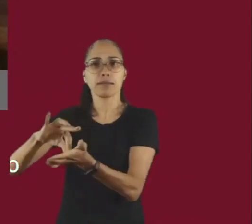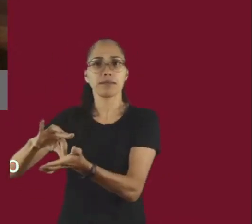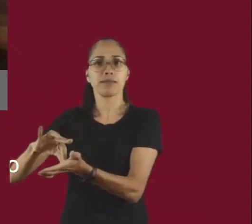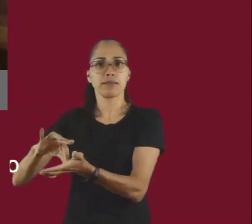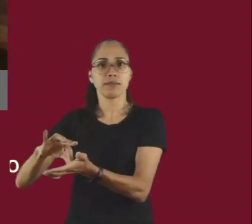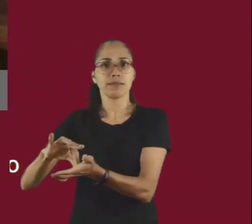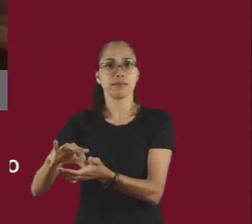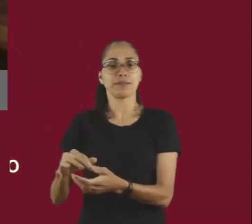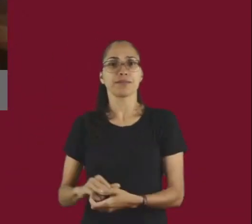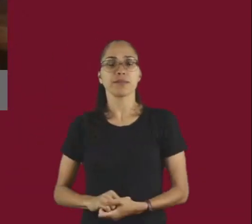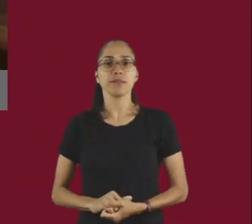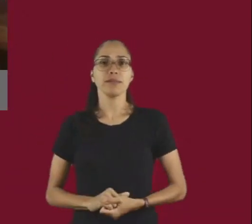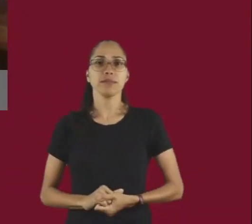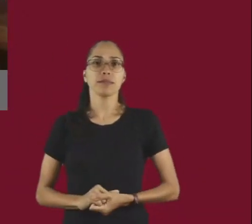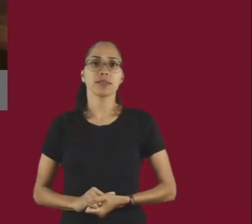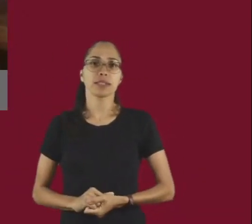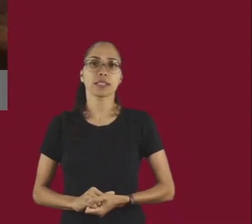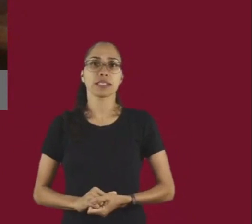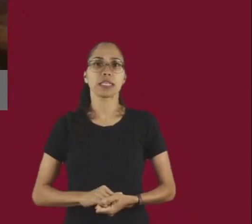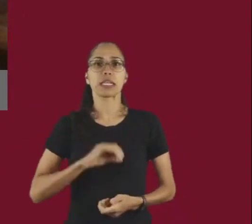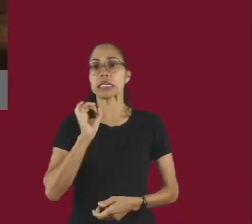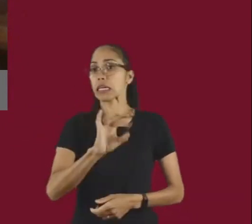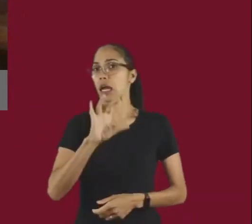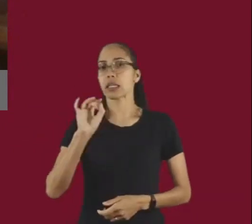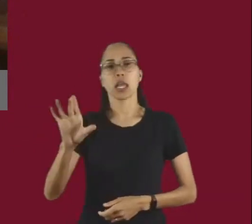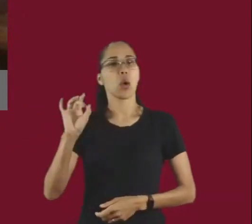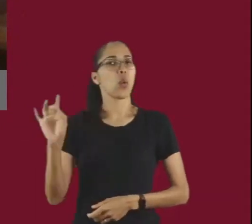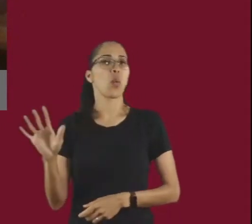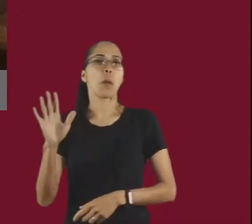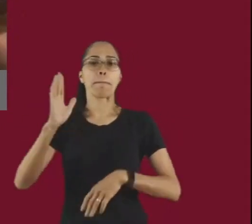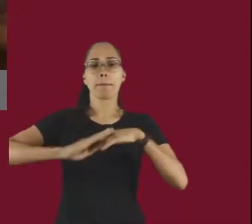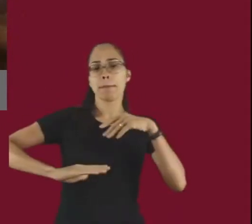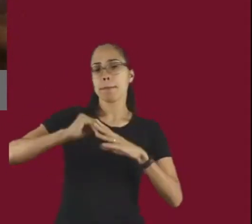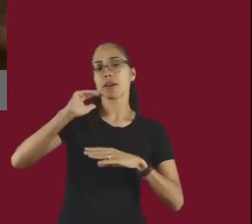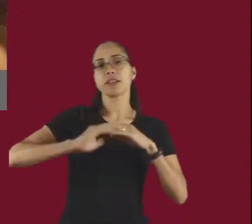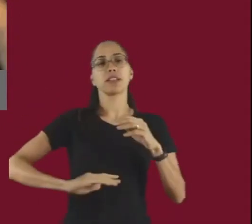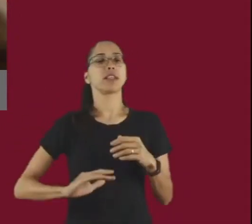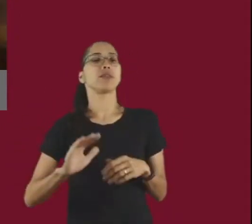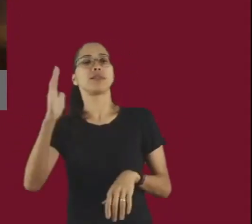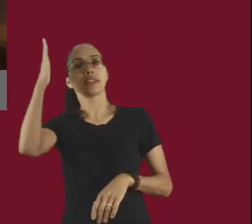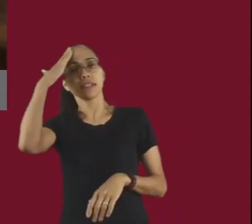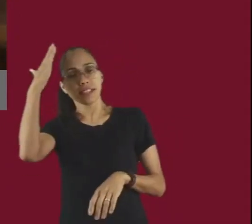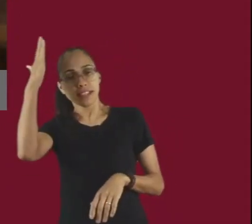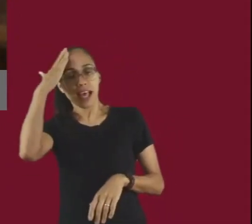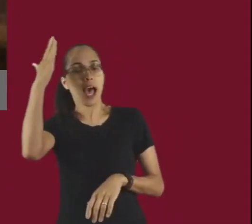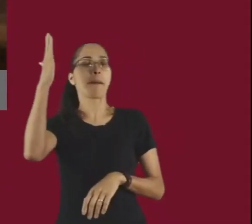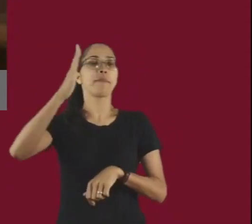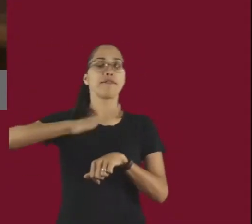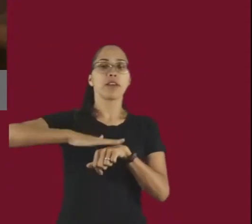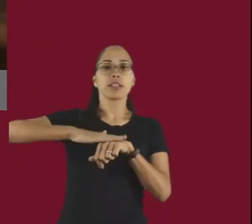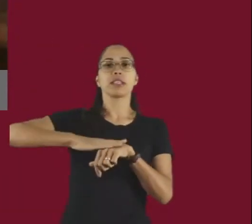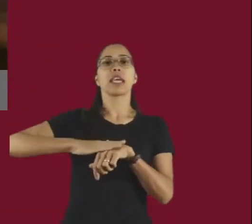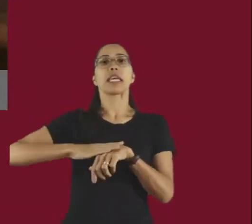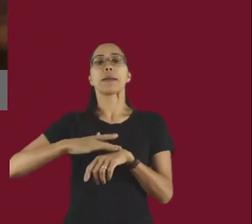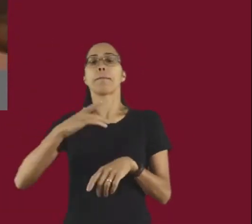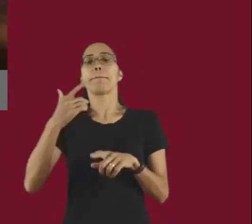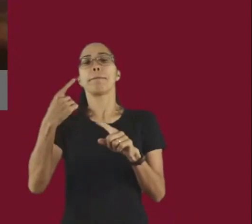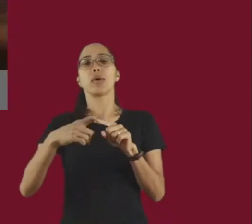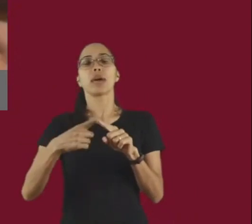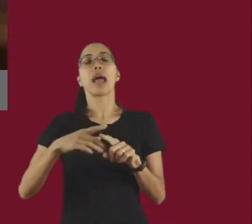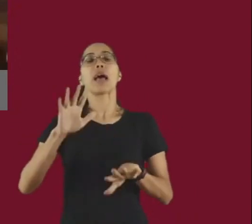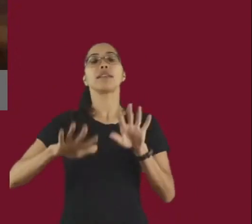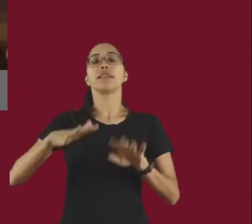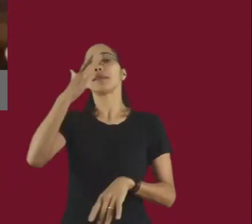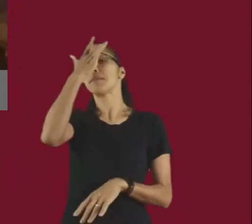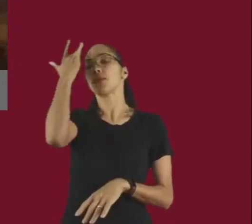a partir daquilo que cada um sabe fazer. A partir do que sabe fazer, vai criando o que não sabe. Então, a forma